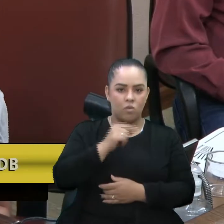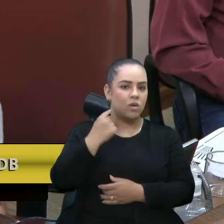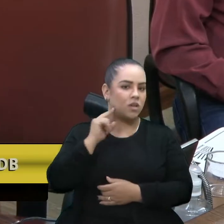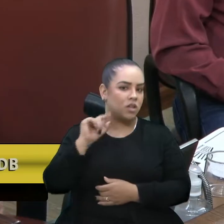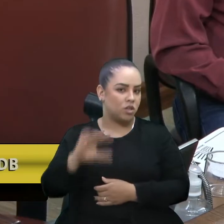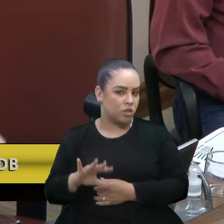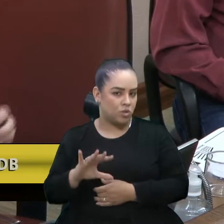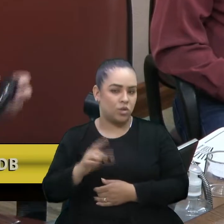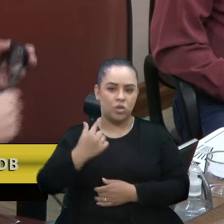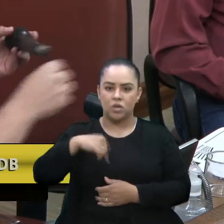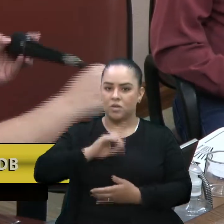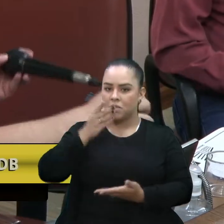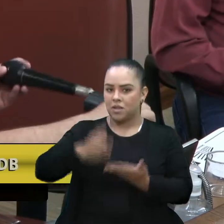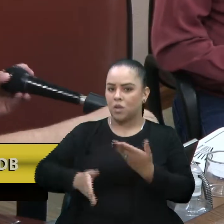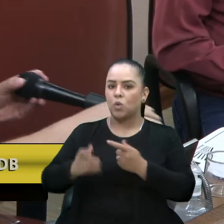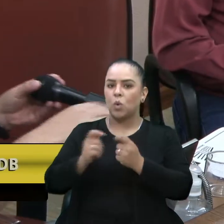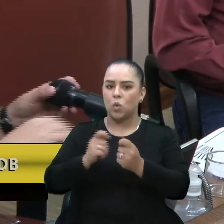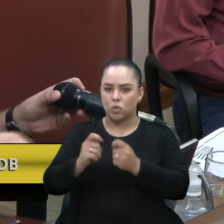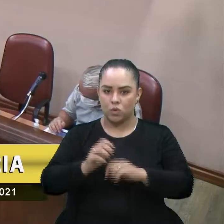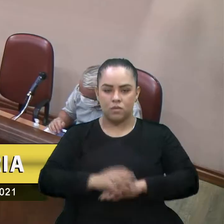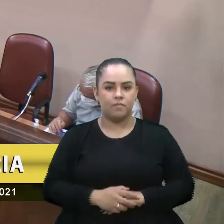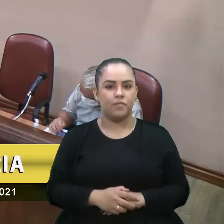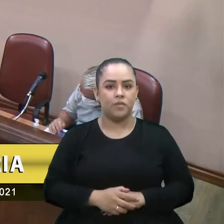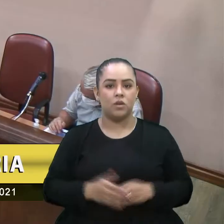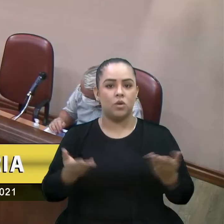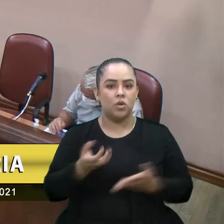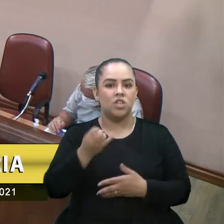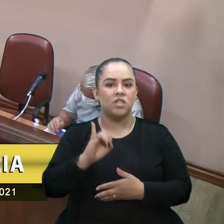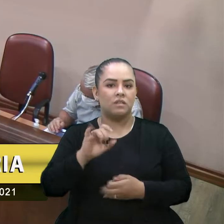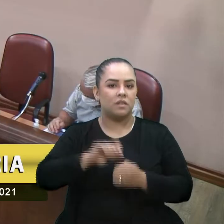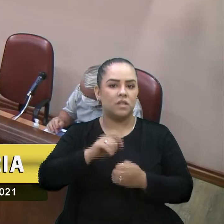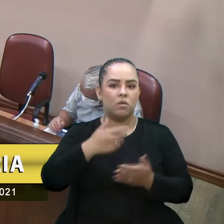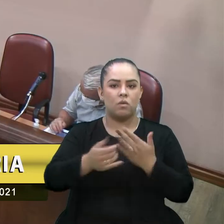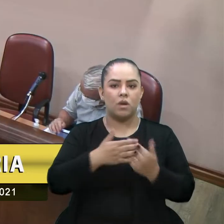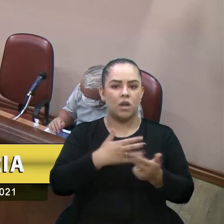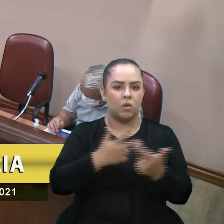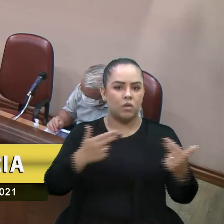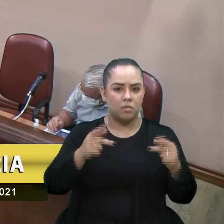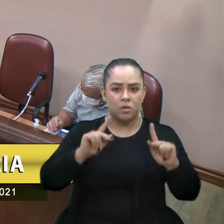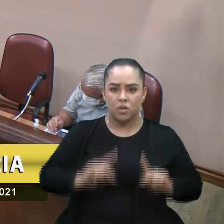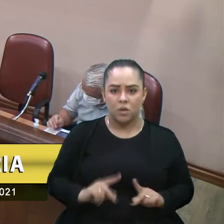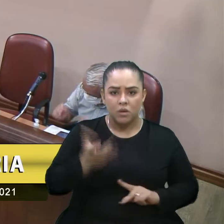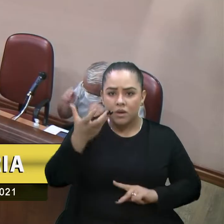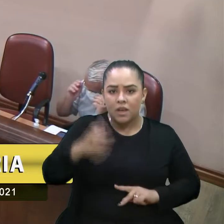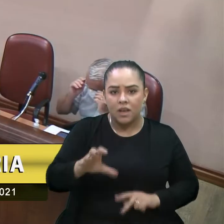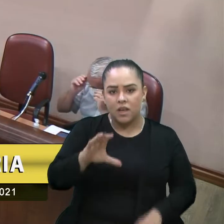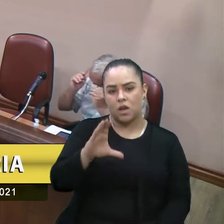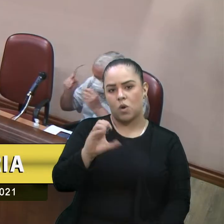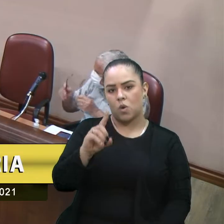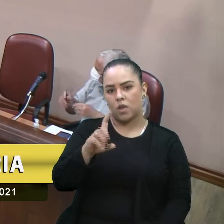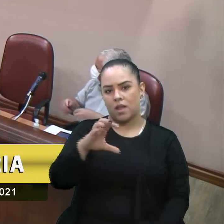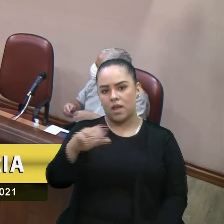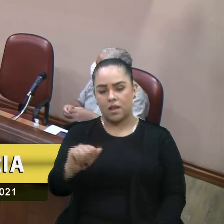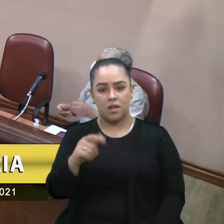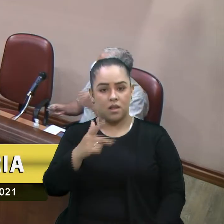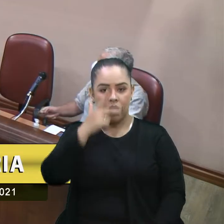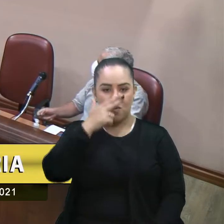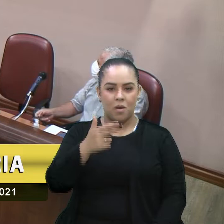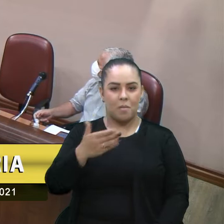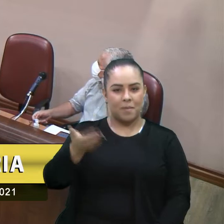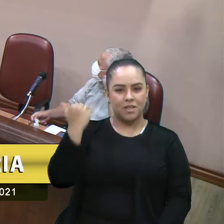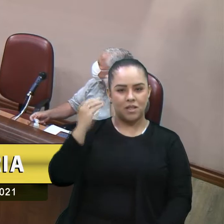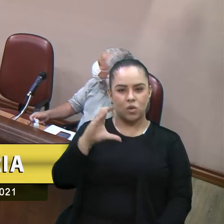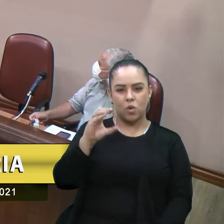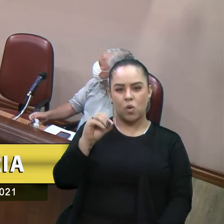lixo. Isso aí, vereador. E hoje, se tu fizer sair na rua, perguntar para as pessoas, ninguém mais quer a Codeca. É que nem os Correios, que antigamente era a